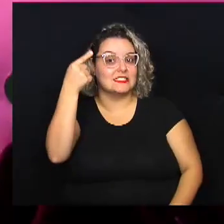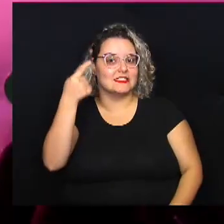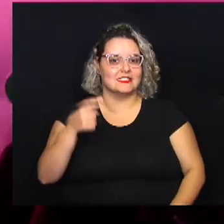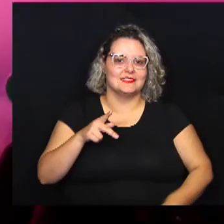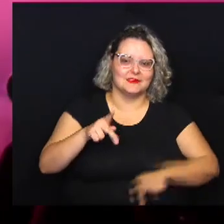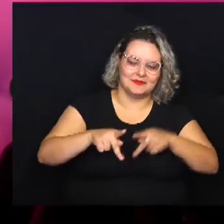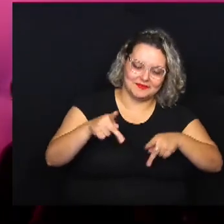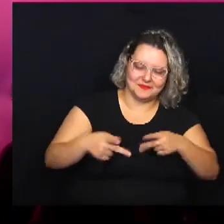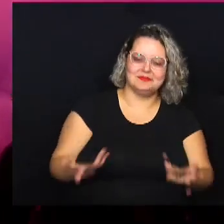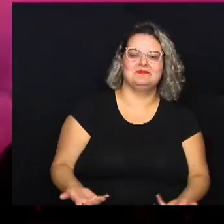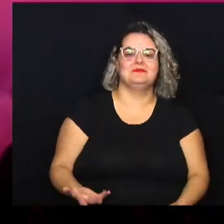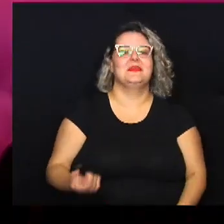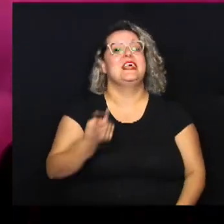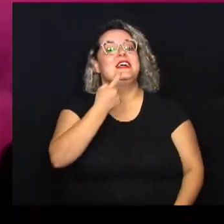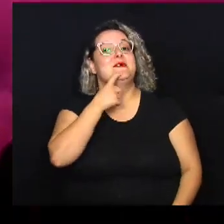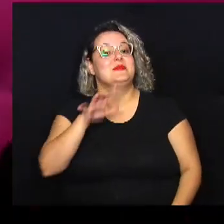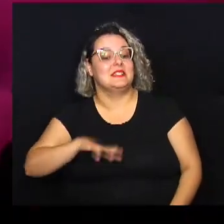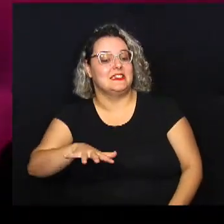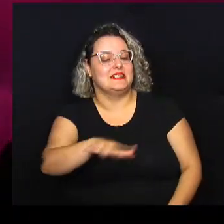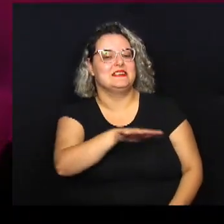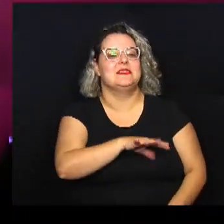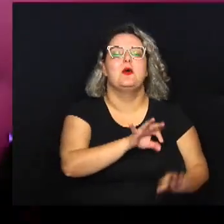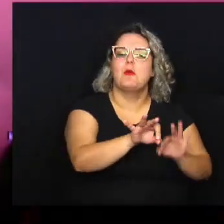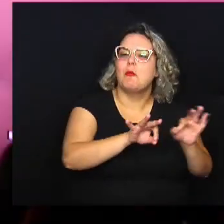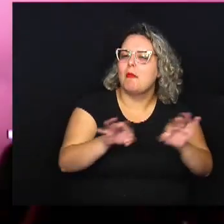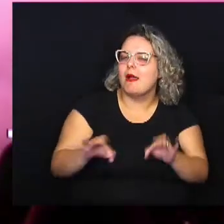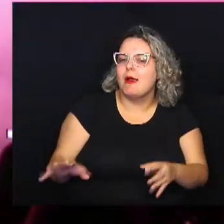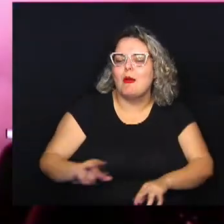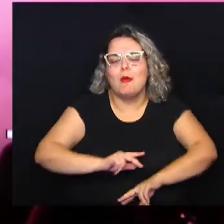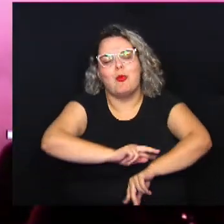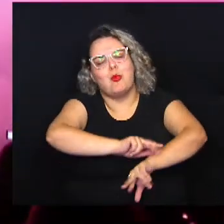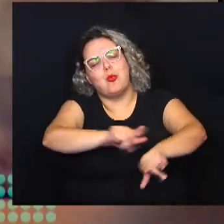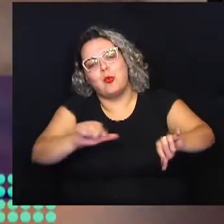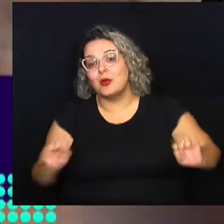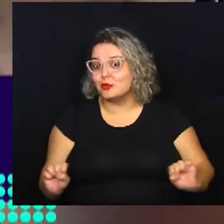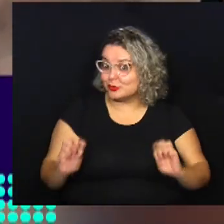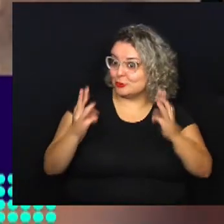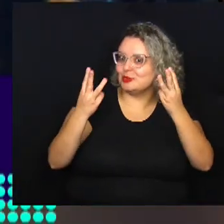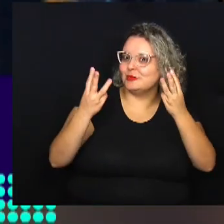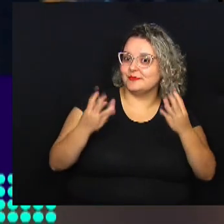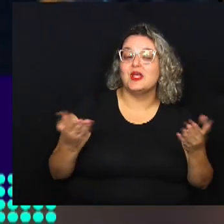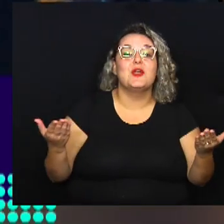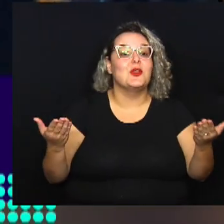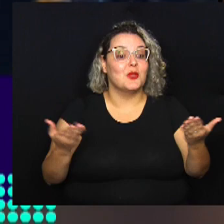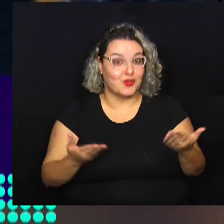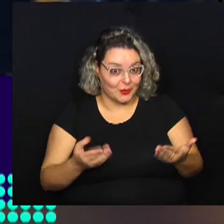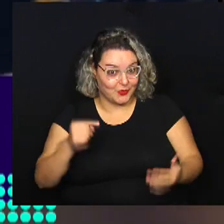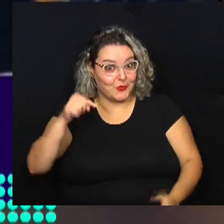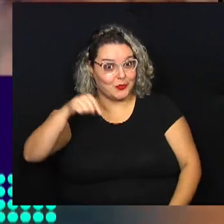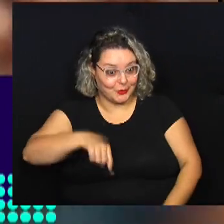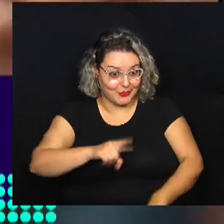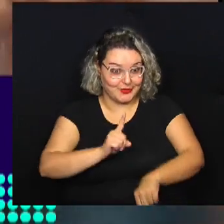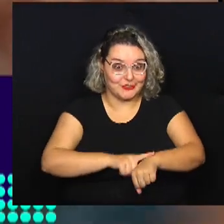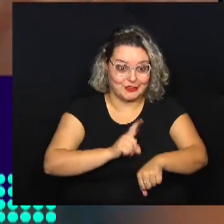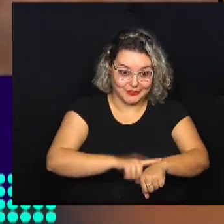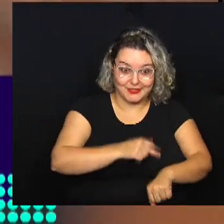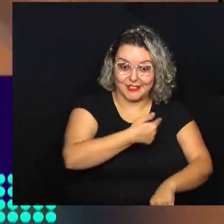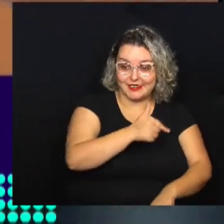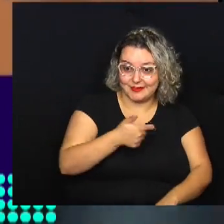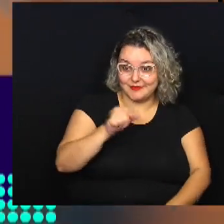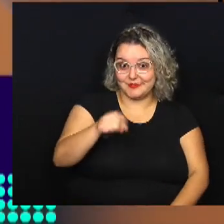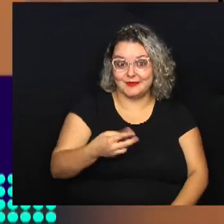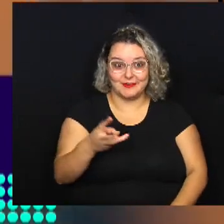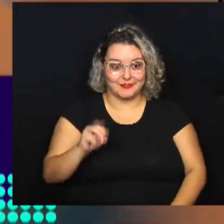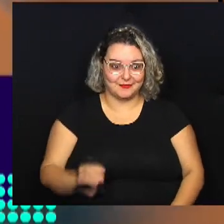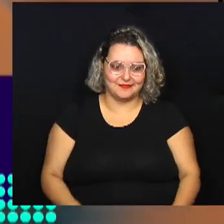plateia. Campinas e região está com a programação cheia de shows. E hoje, às 22h30, tem o